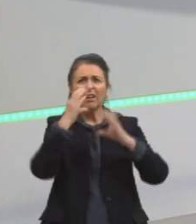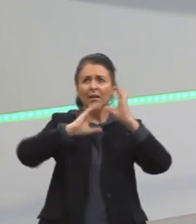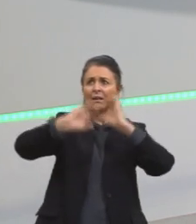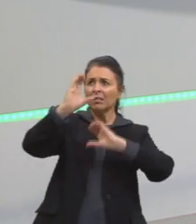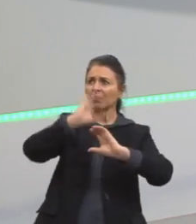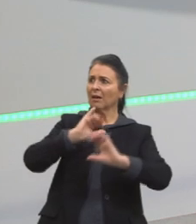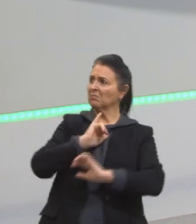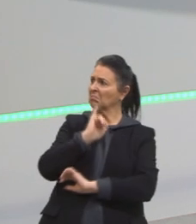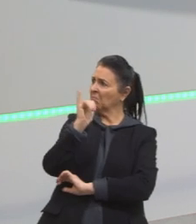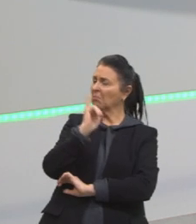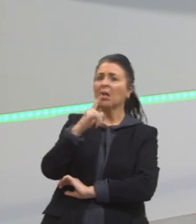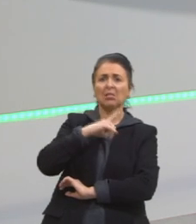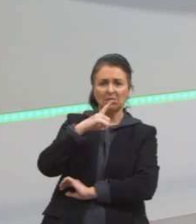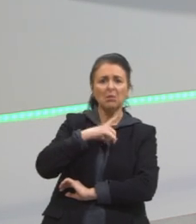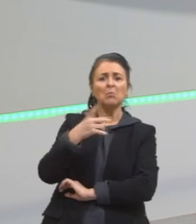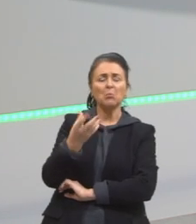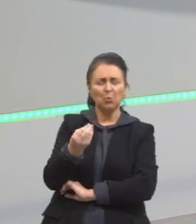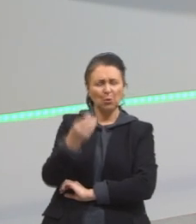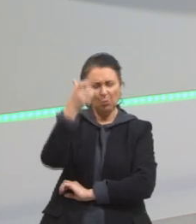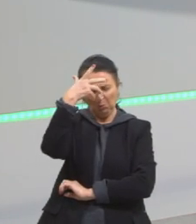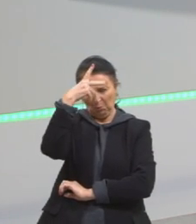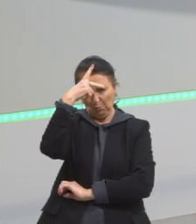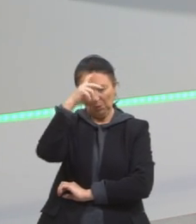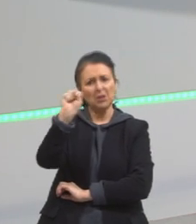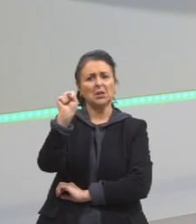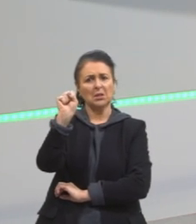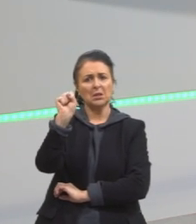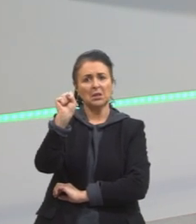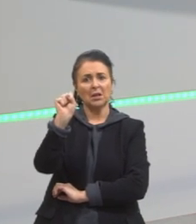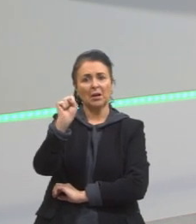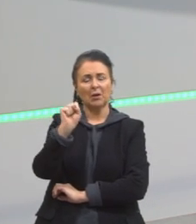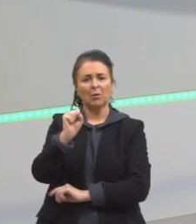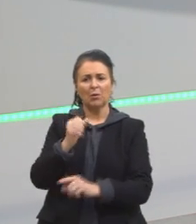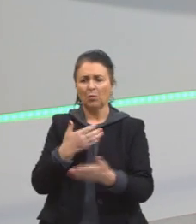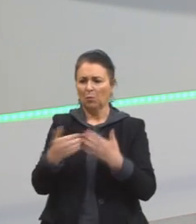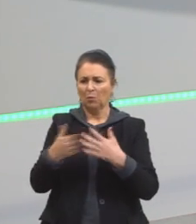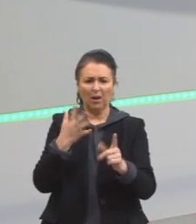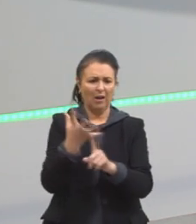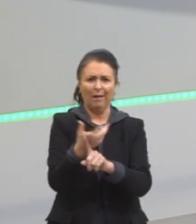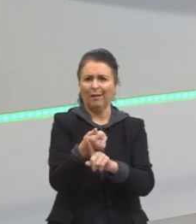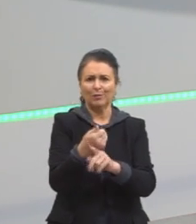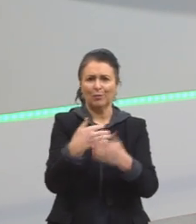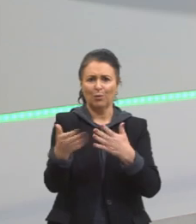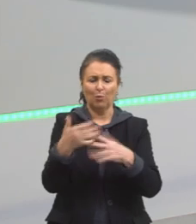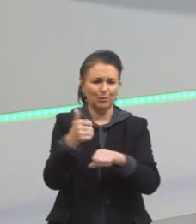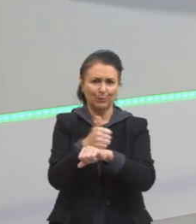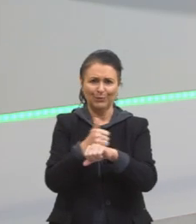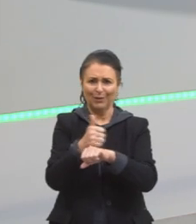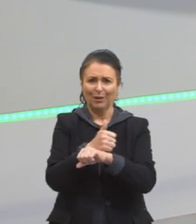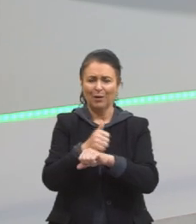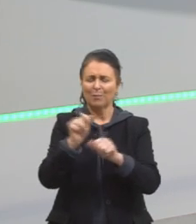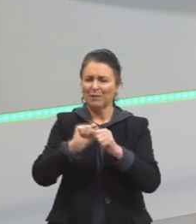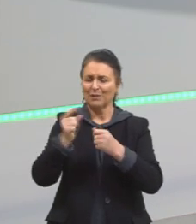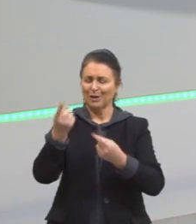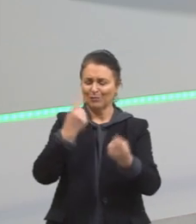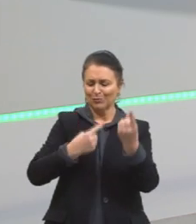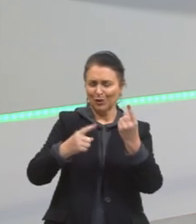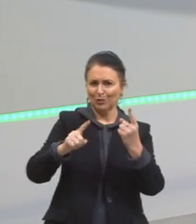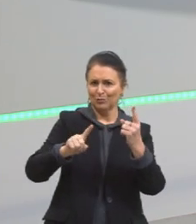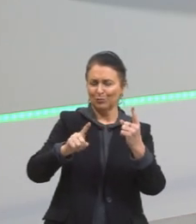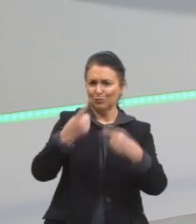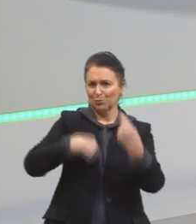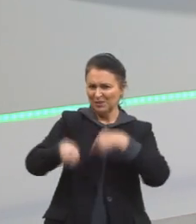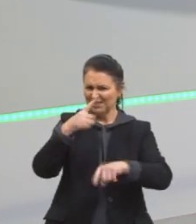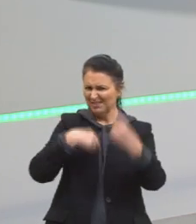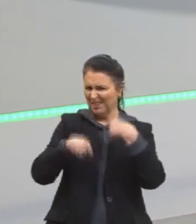alguém que toca enfim qualquer arte né a gente pode dizer essa o potencial para fazer sucesso né para fazer alguma coisa no futuro